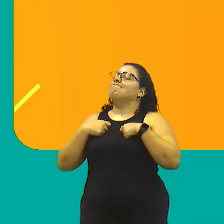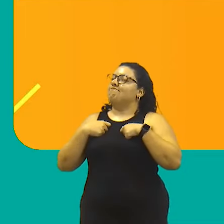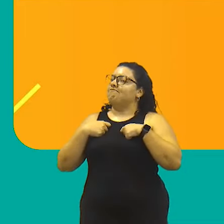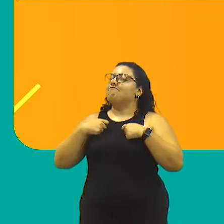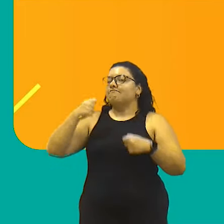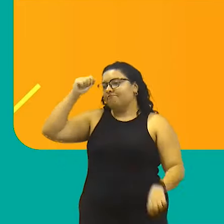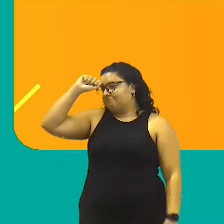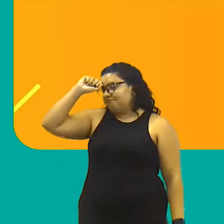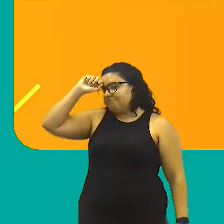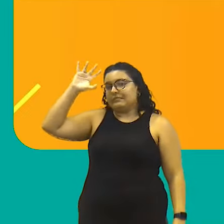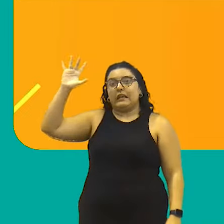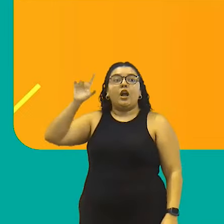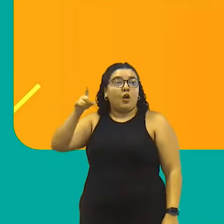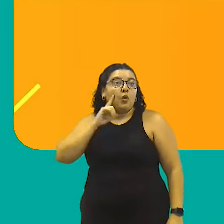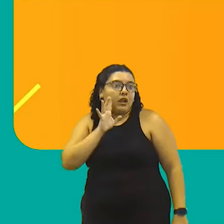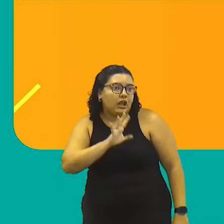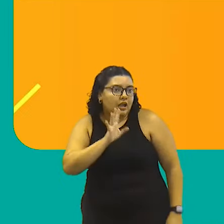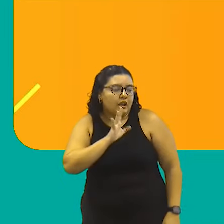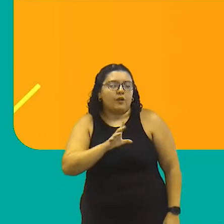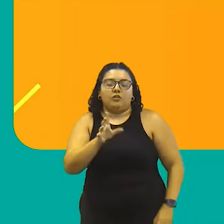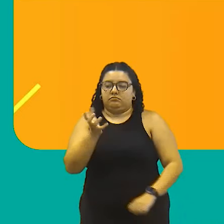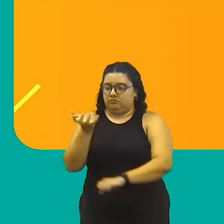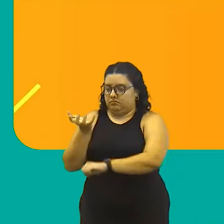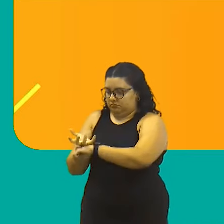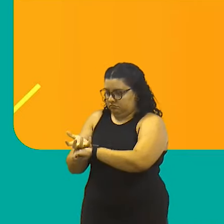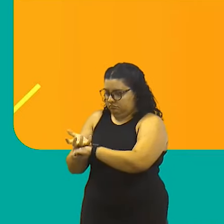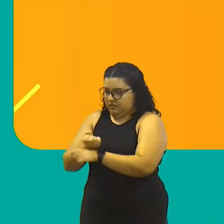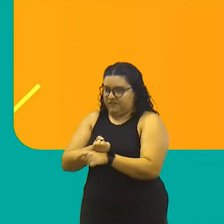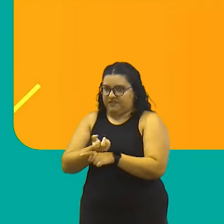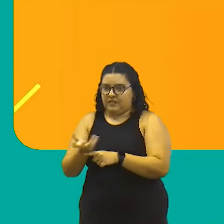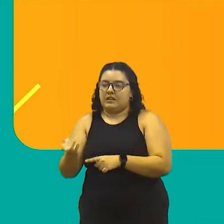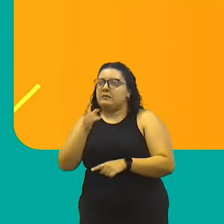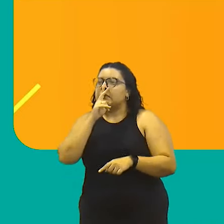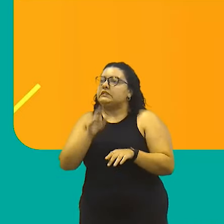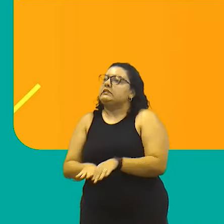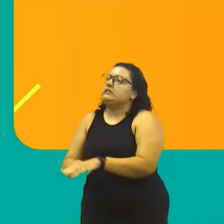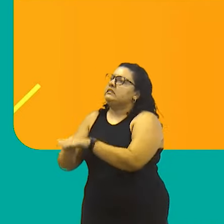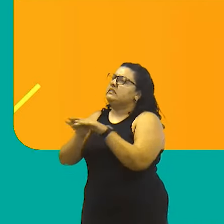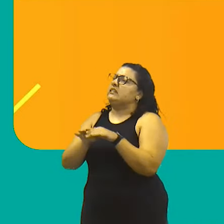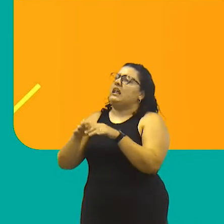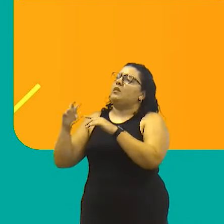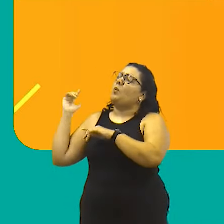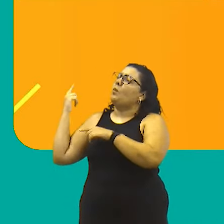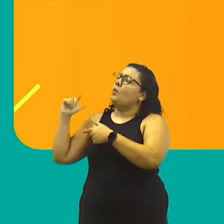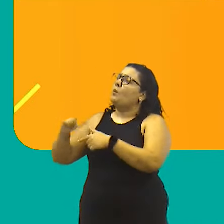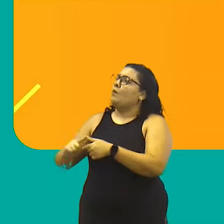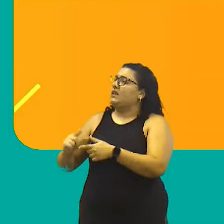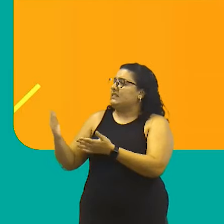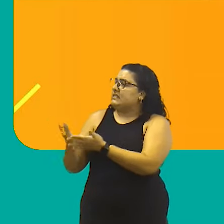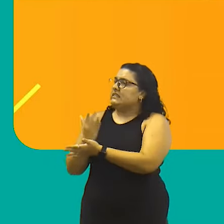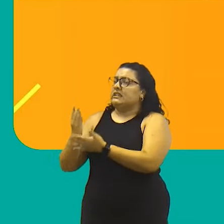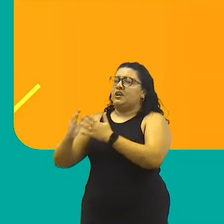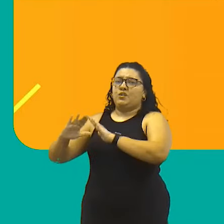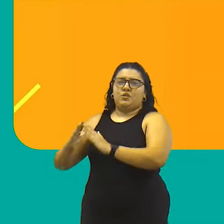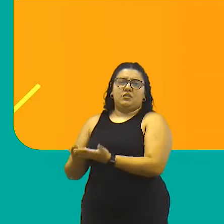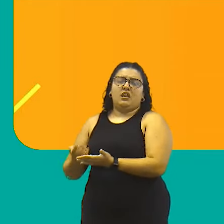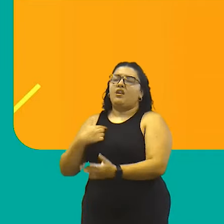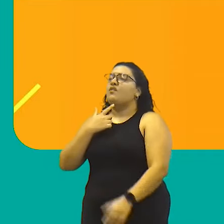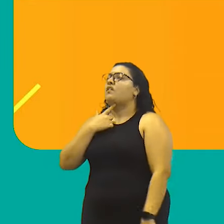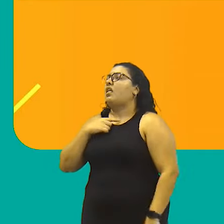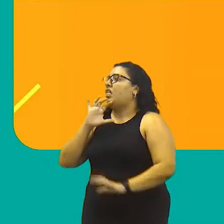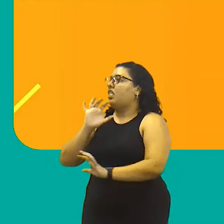ela começa a ficar legal. Mas aquela física padrão, tradicional, nossa, eu tenho